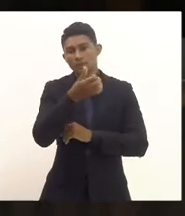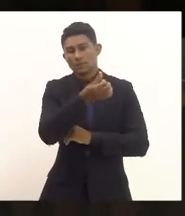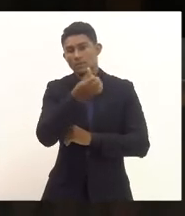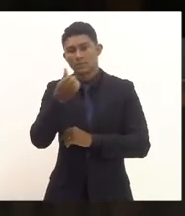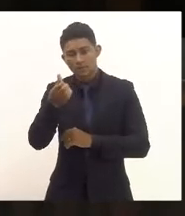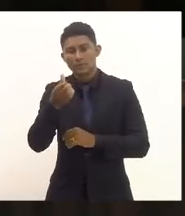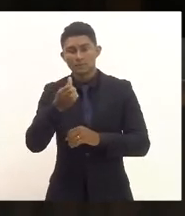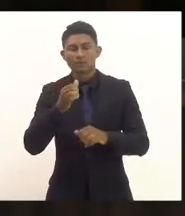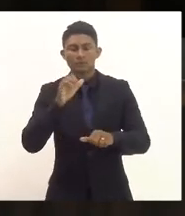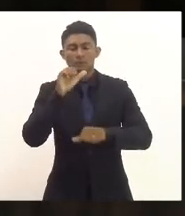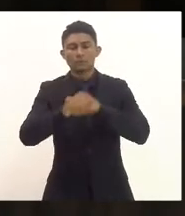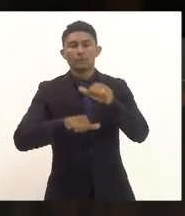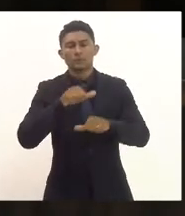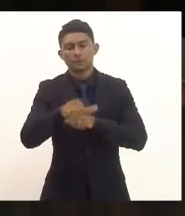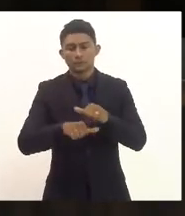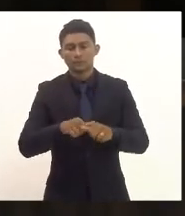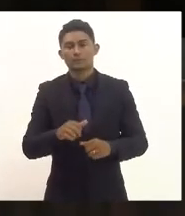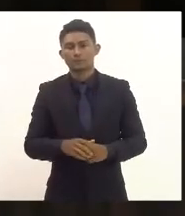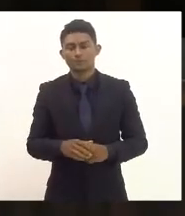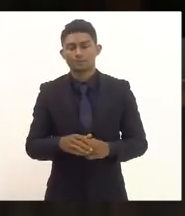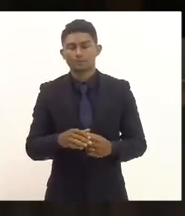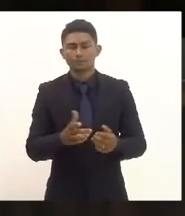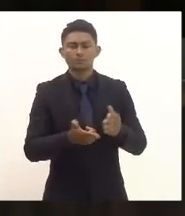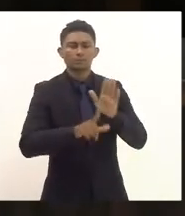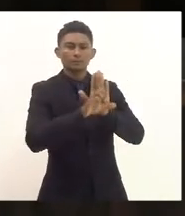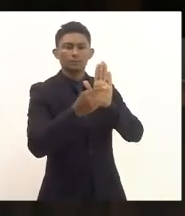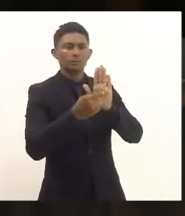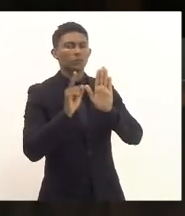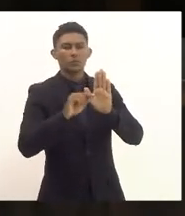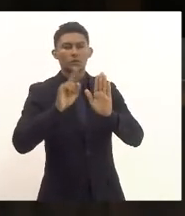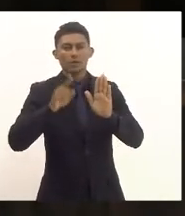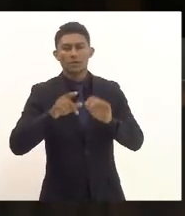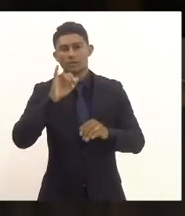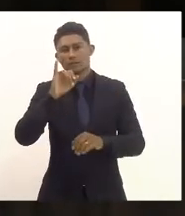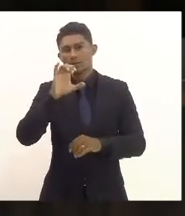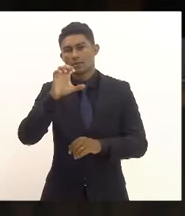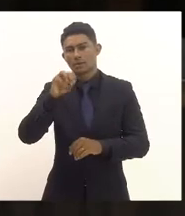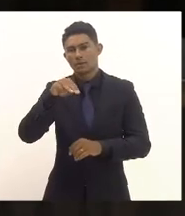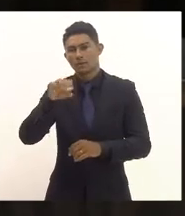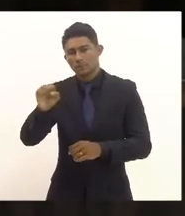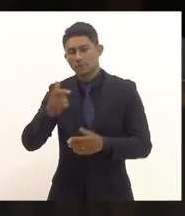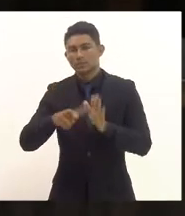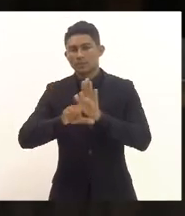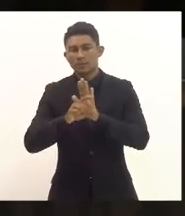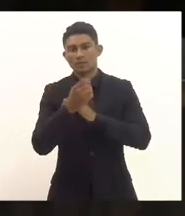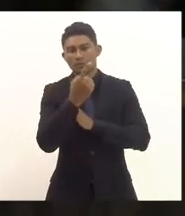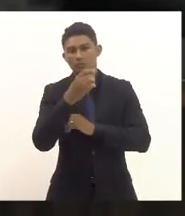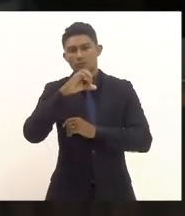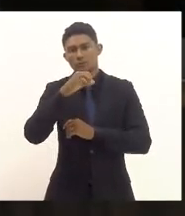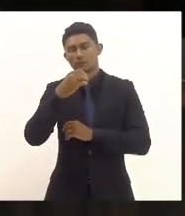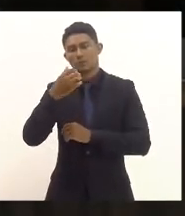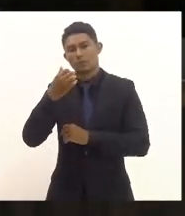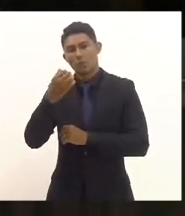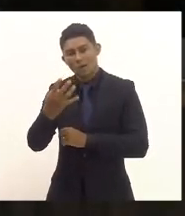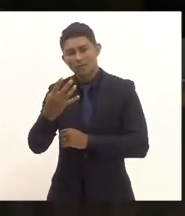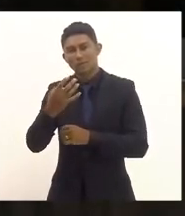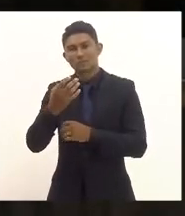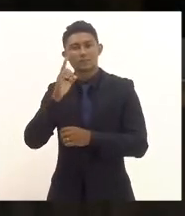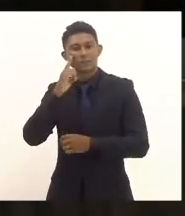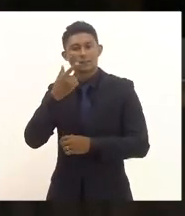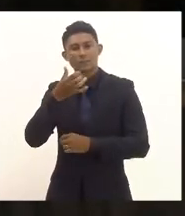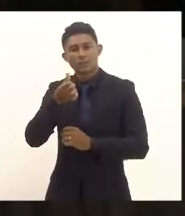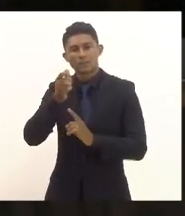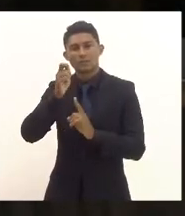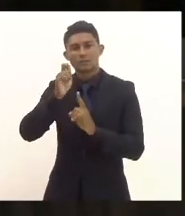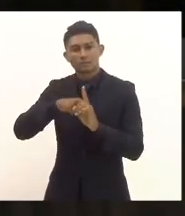26 de dezembro de 2018 que autoriza a restituir o site fiscal que trata a lei estadual 194 de vinte e seis de Janeiro do